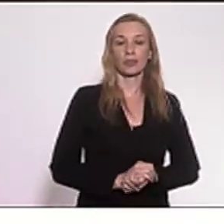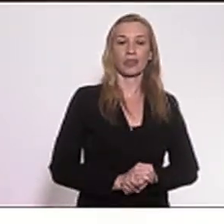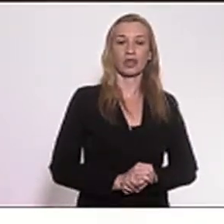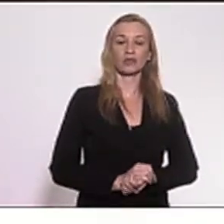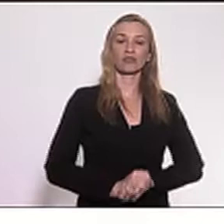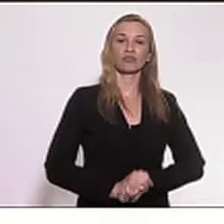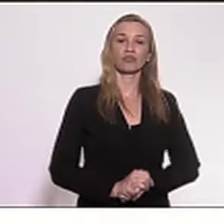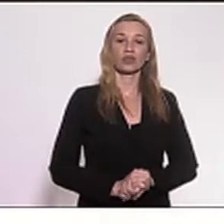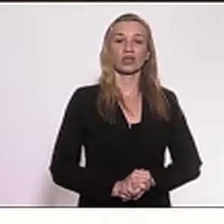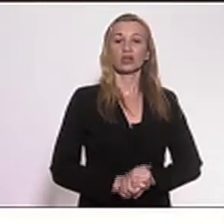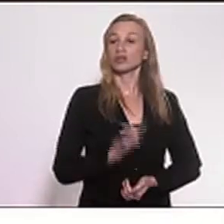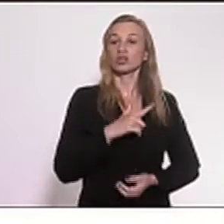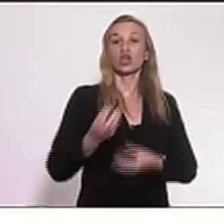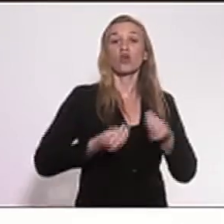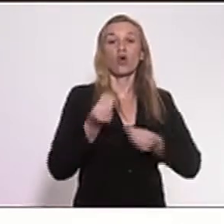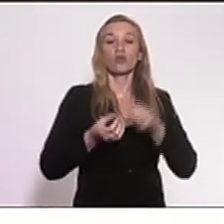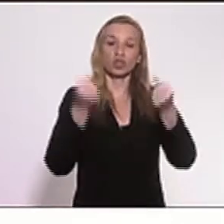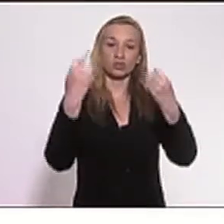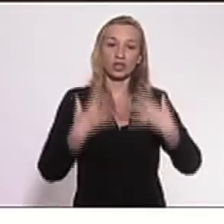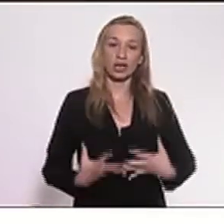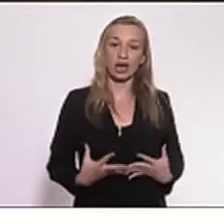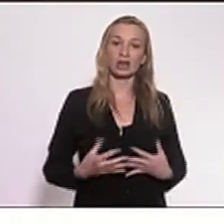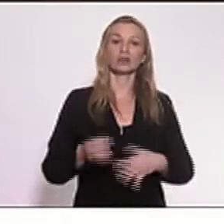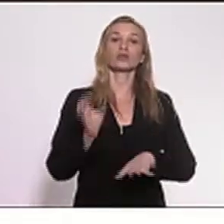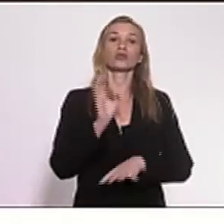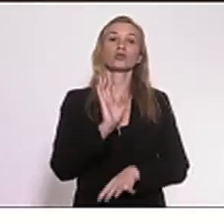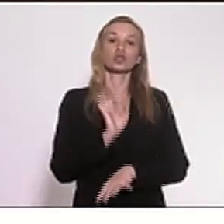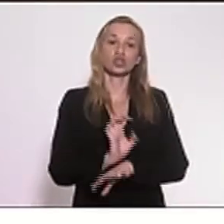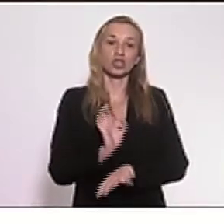inexplicável, porque caberia ao Estado do Rio de Janeiro